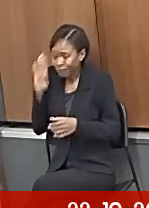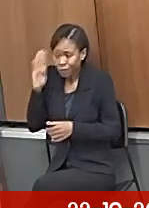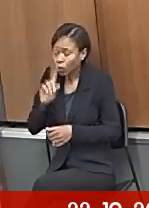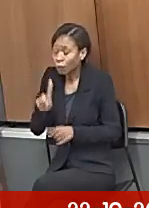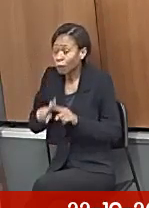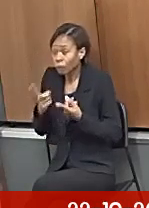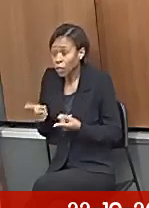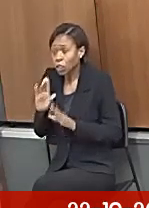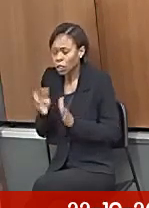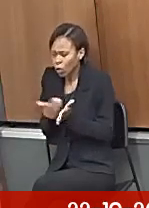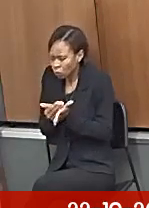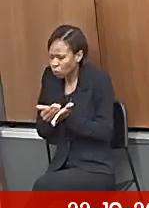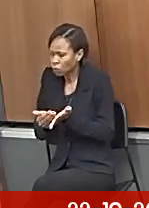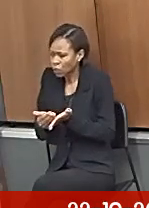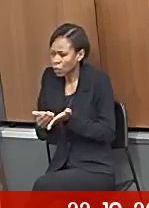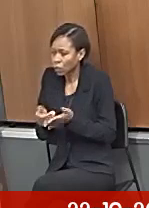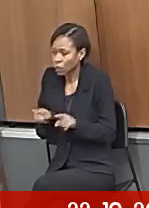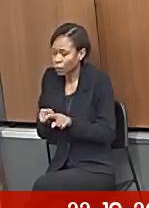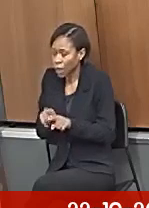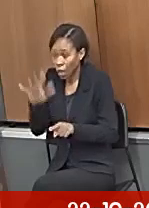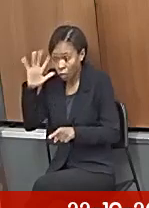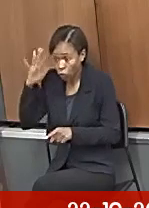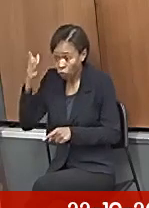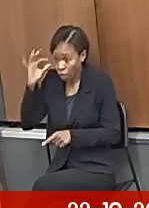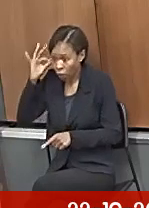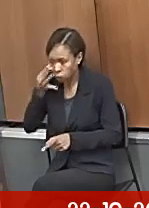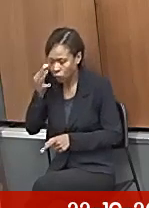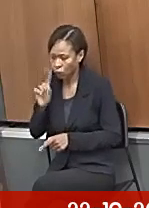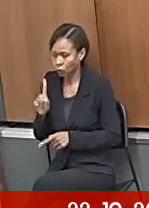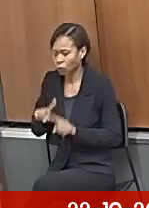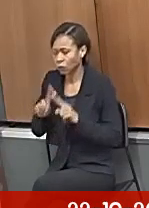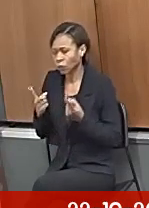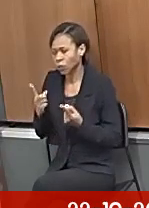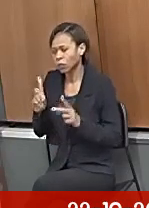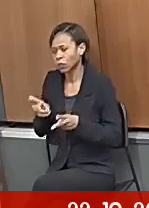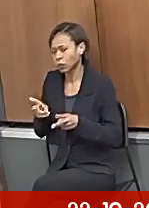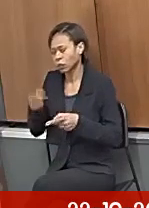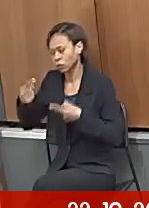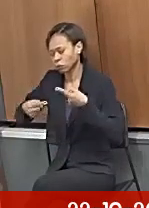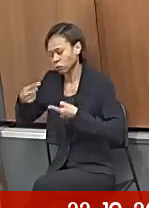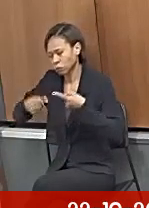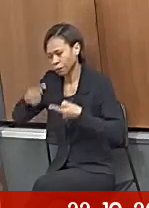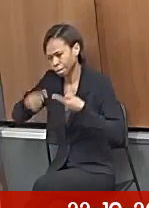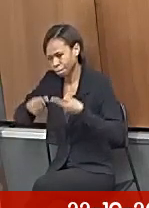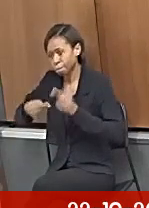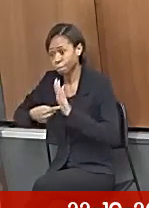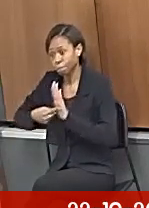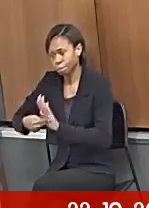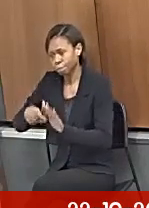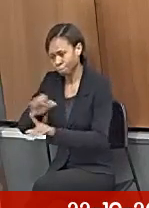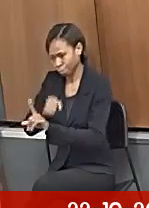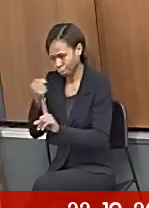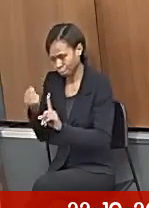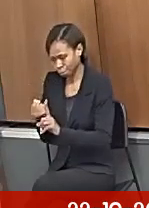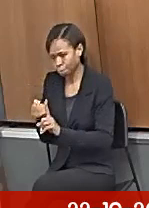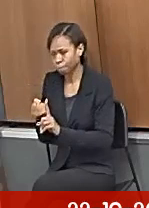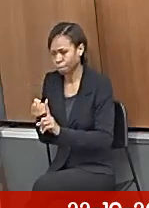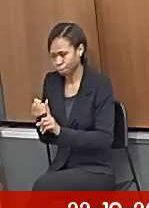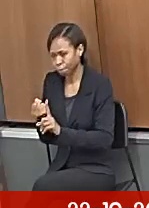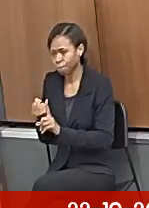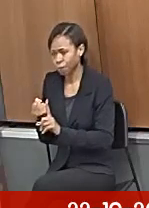queiramos também resolver isso do dia para a noite. Mas nós, sim, temos que trazer a discussão para mostrar à sociedade,